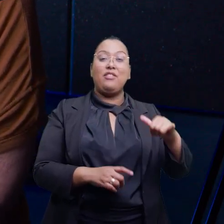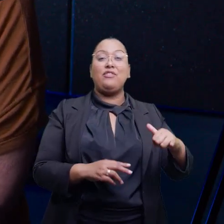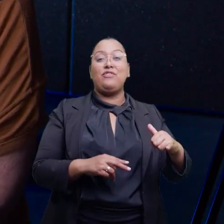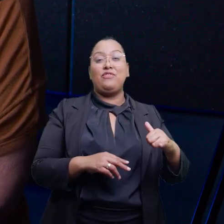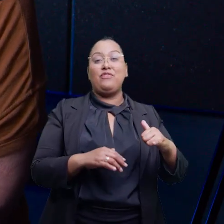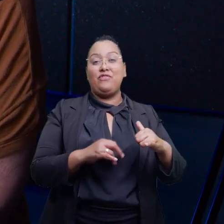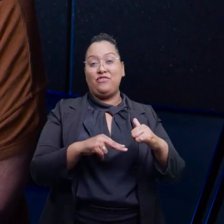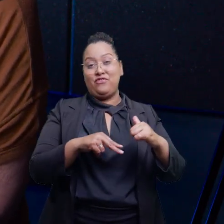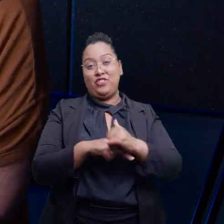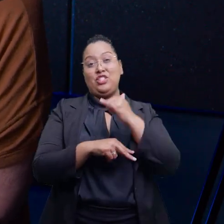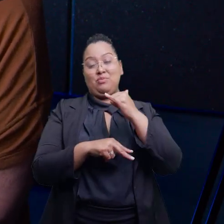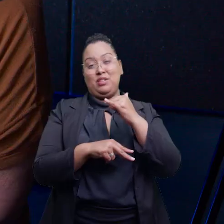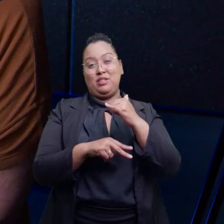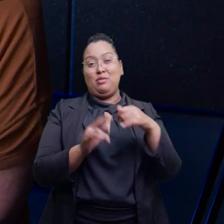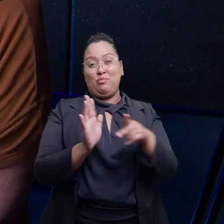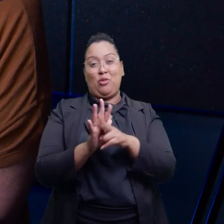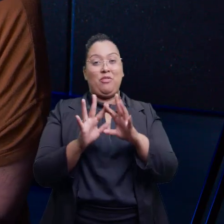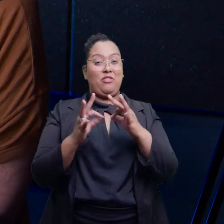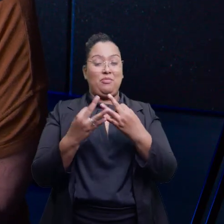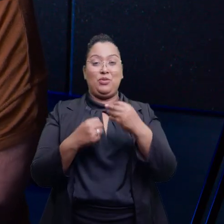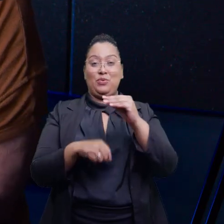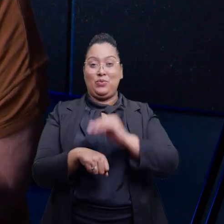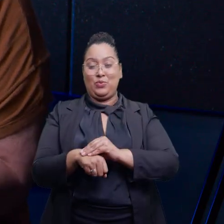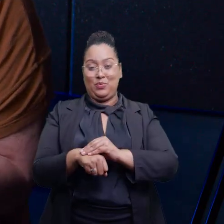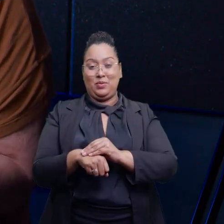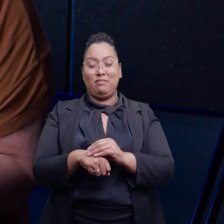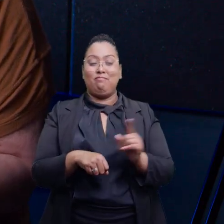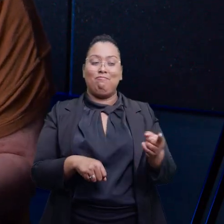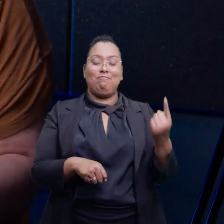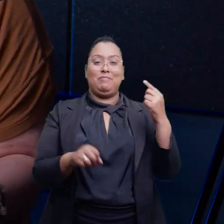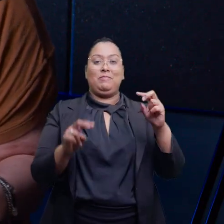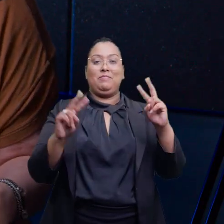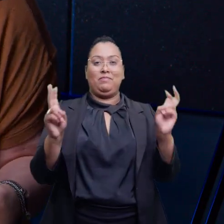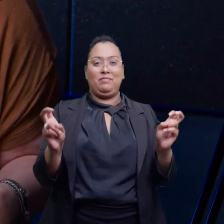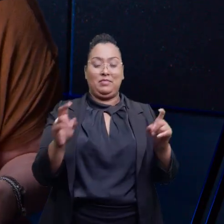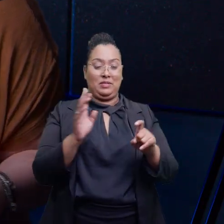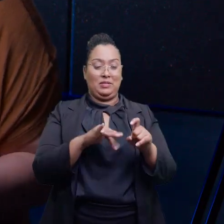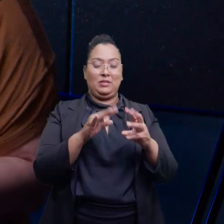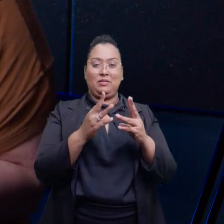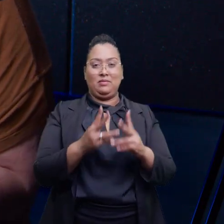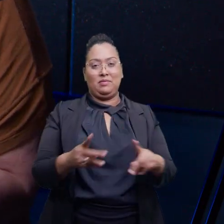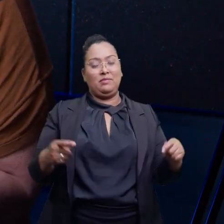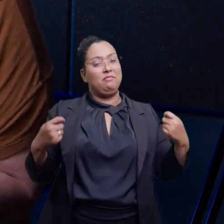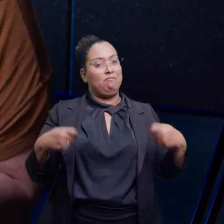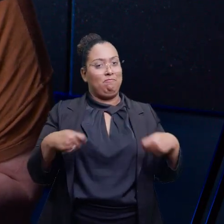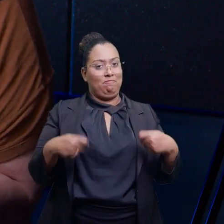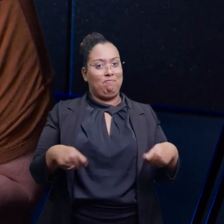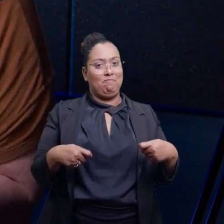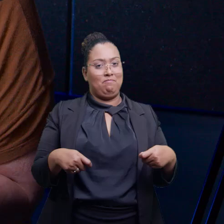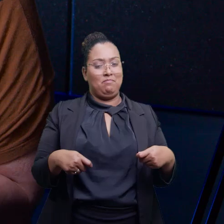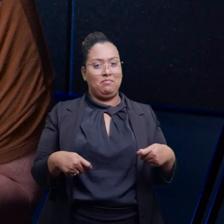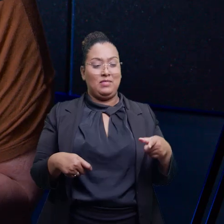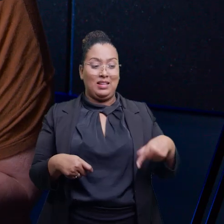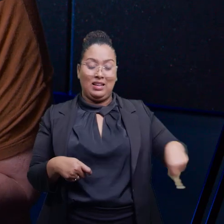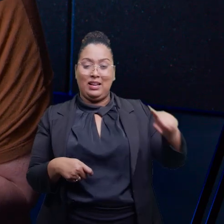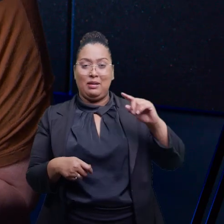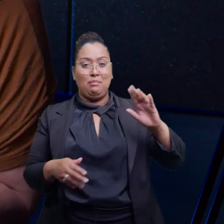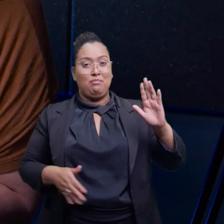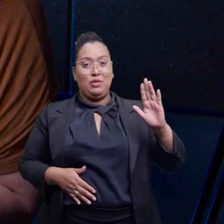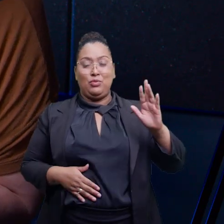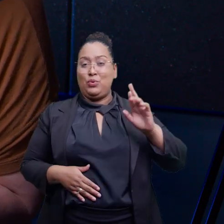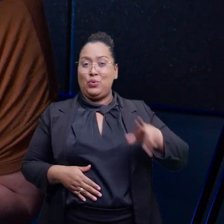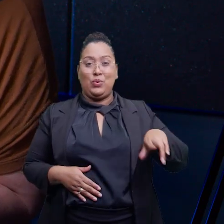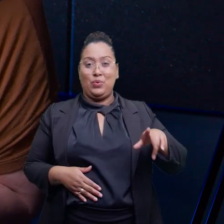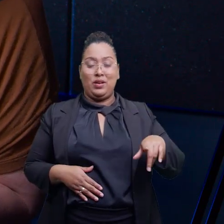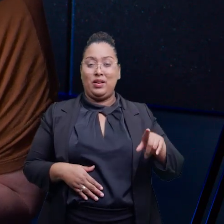são vítimas de uma situação familiar, né? Então, essa é a primeira questão que a gente tem que desmistificar com as pessoas. Não são